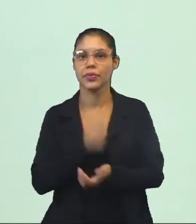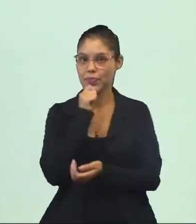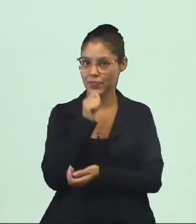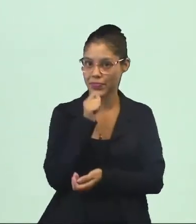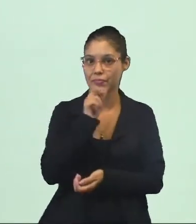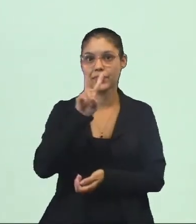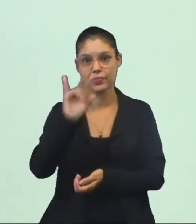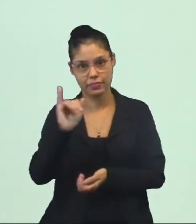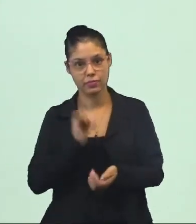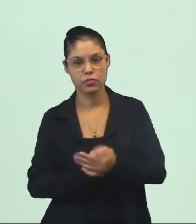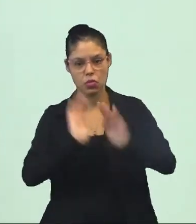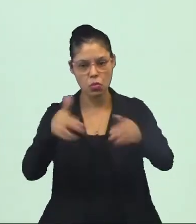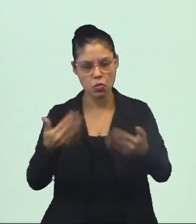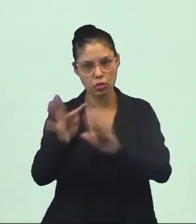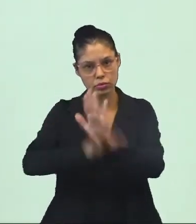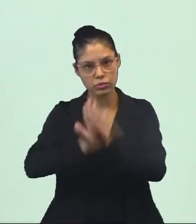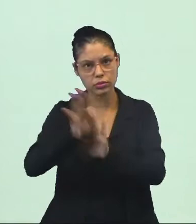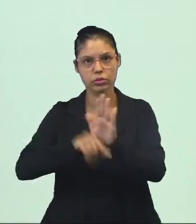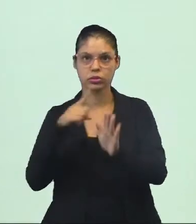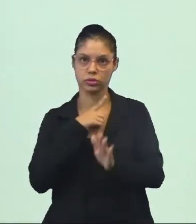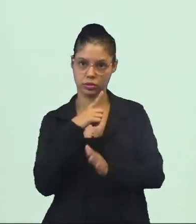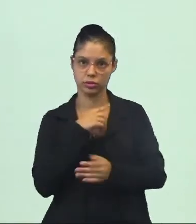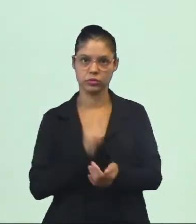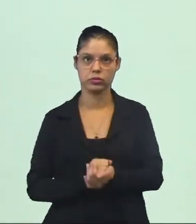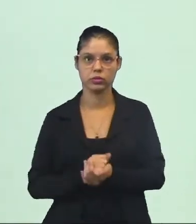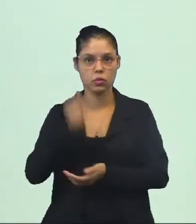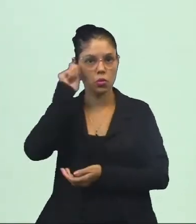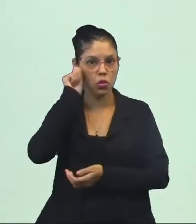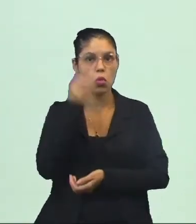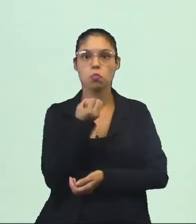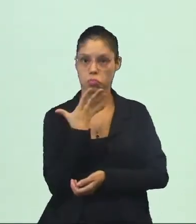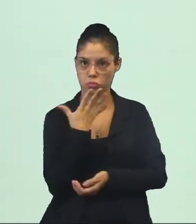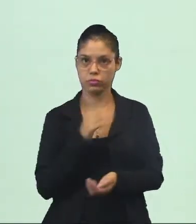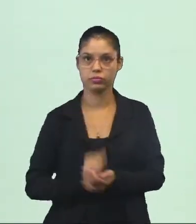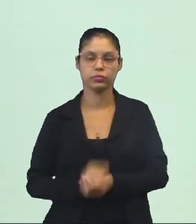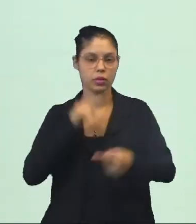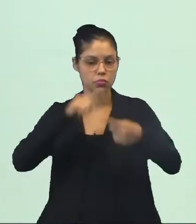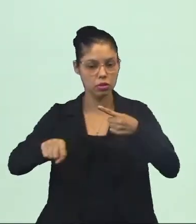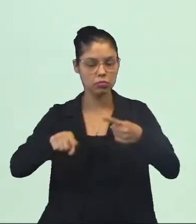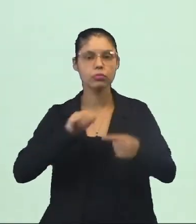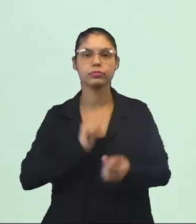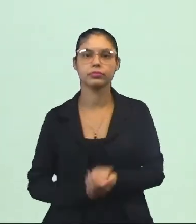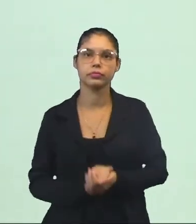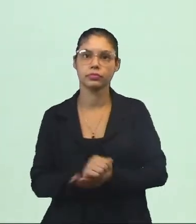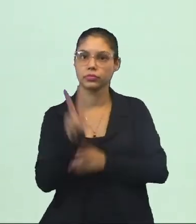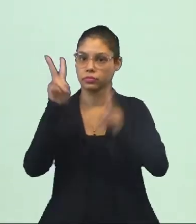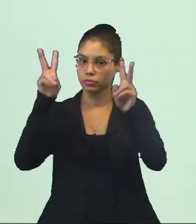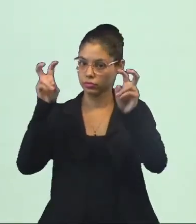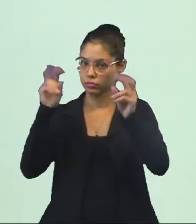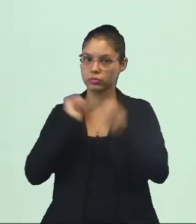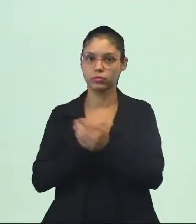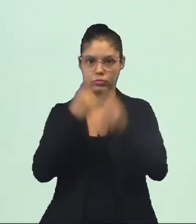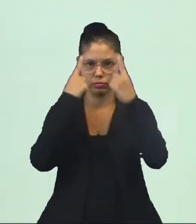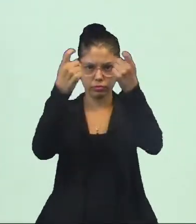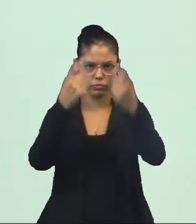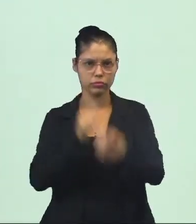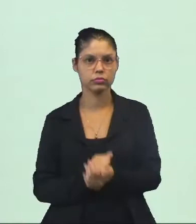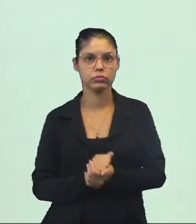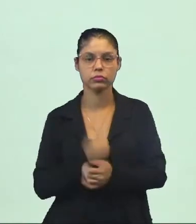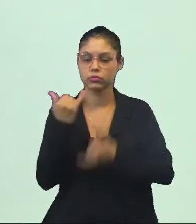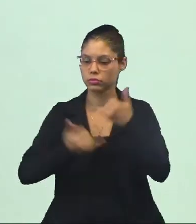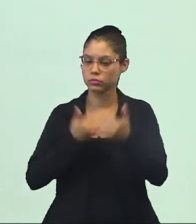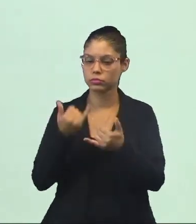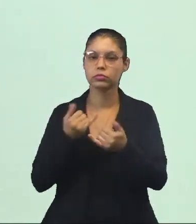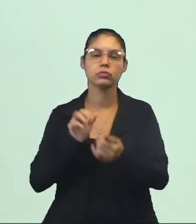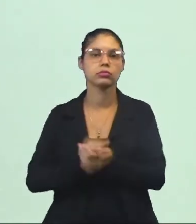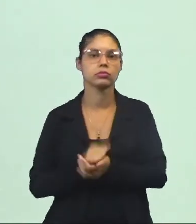identificar em qual texto nós temos um autor favorável à proibição de temas violentos em jogos